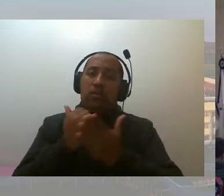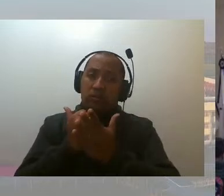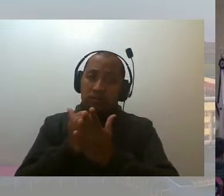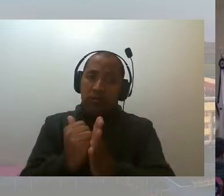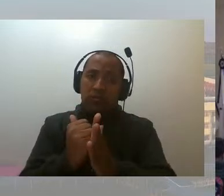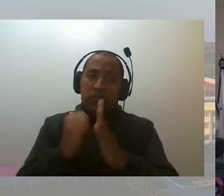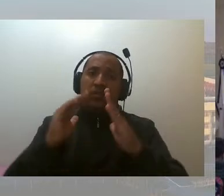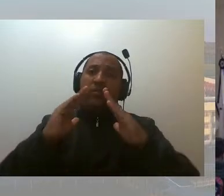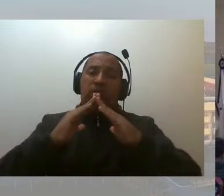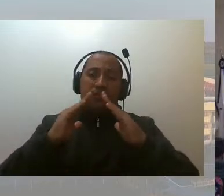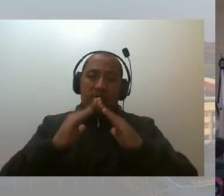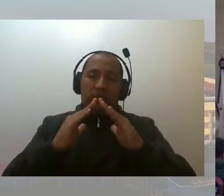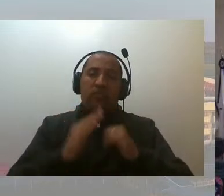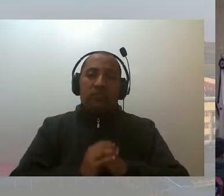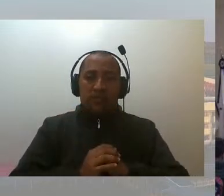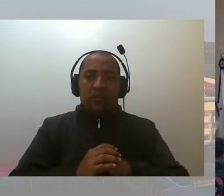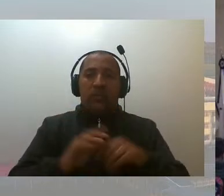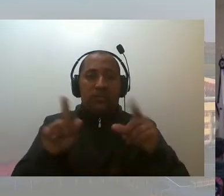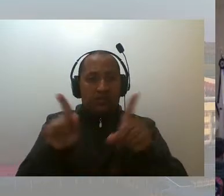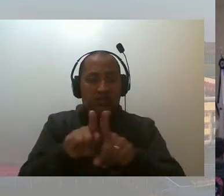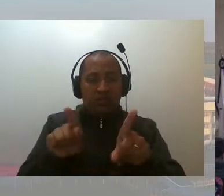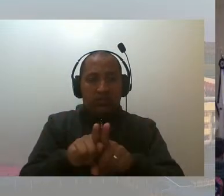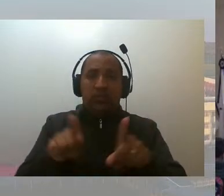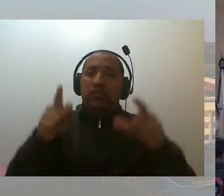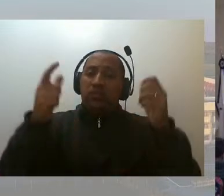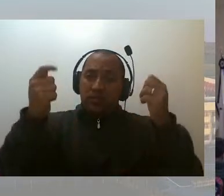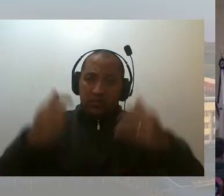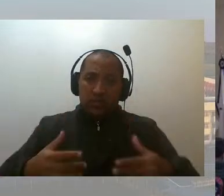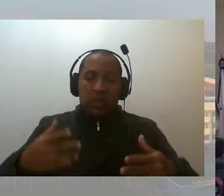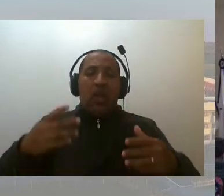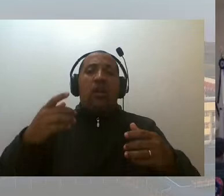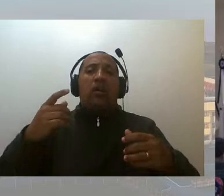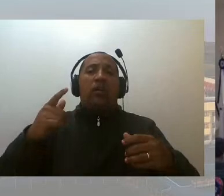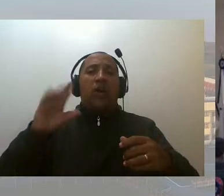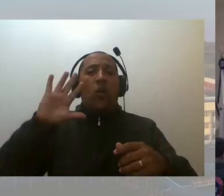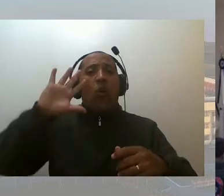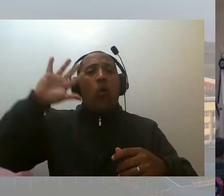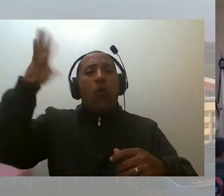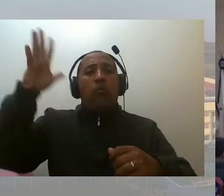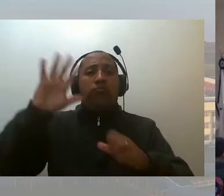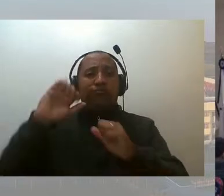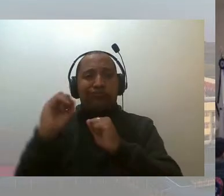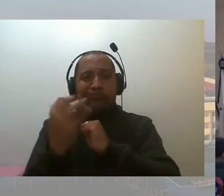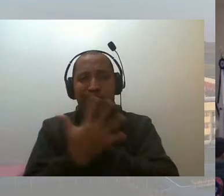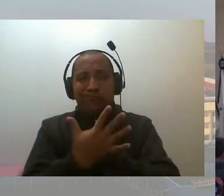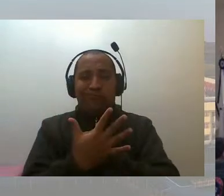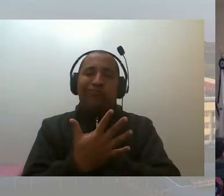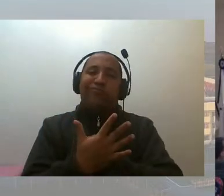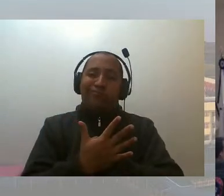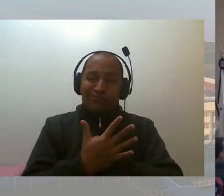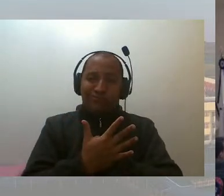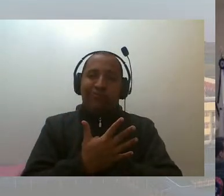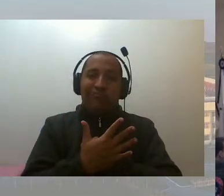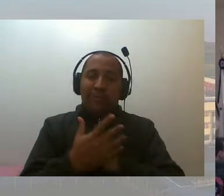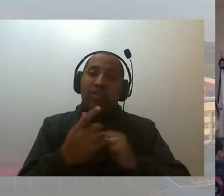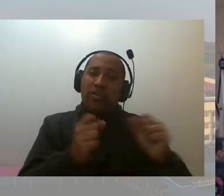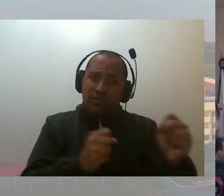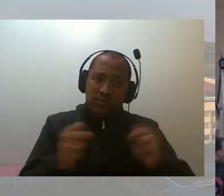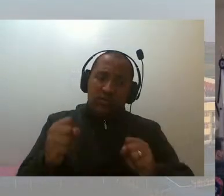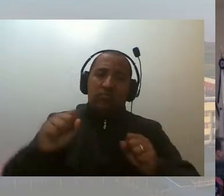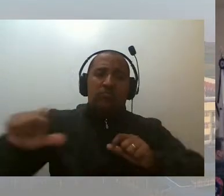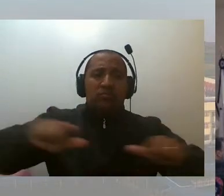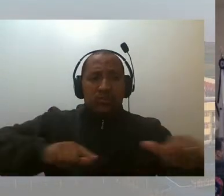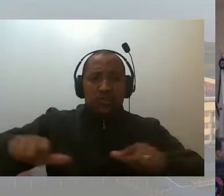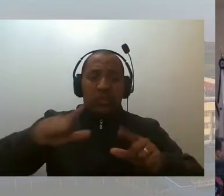ou também nesse período de pandemia, apesar dos poucos recursos, nós conseguimos colocar em funcionamento